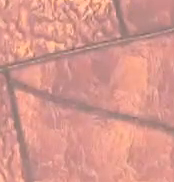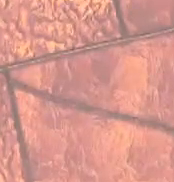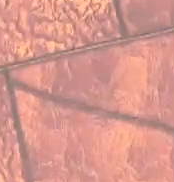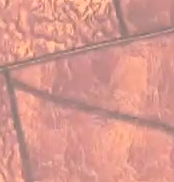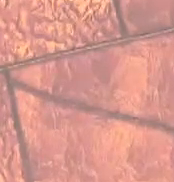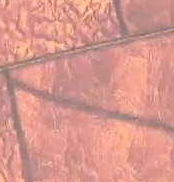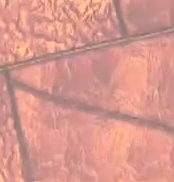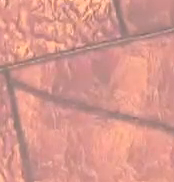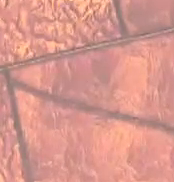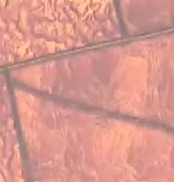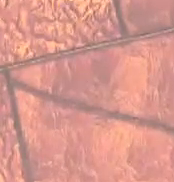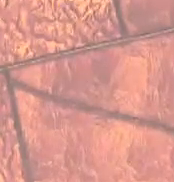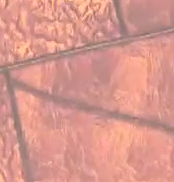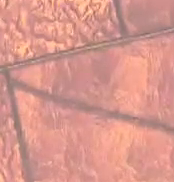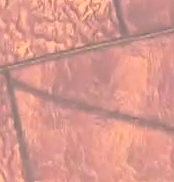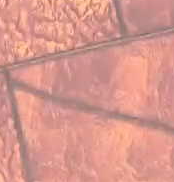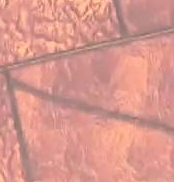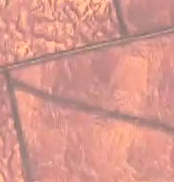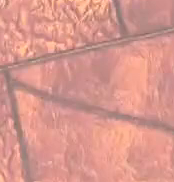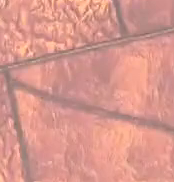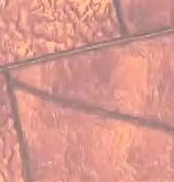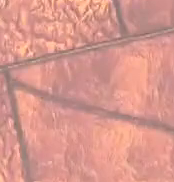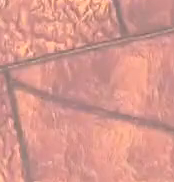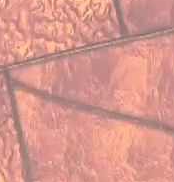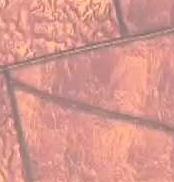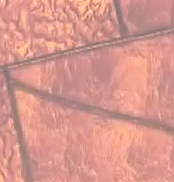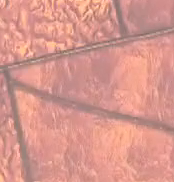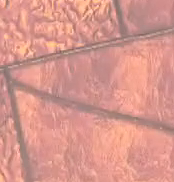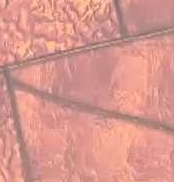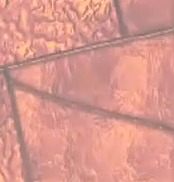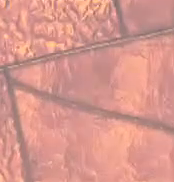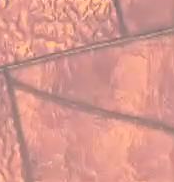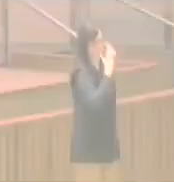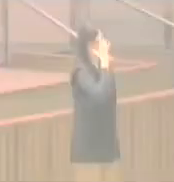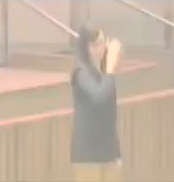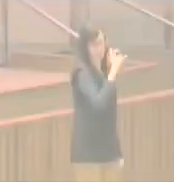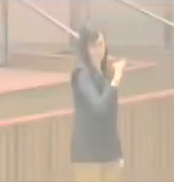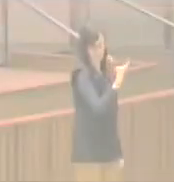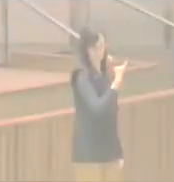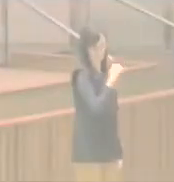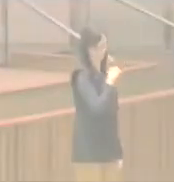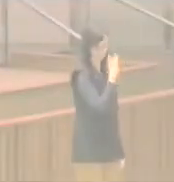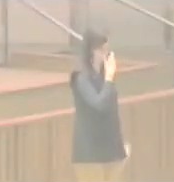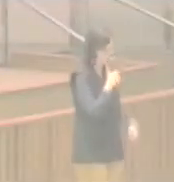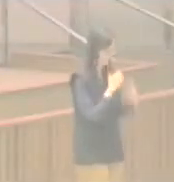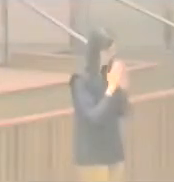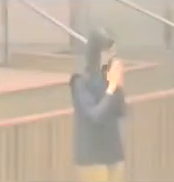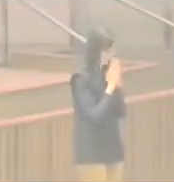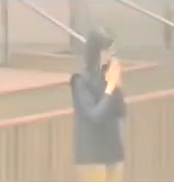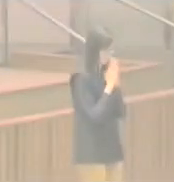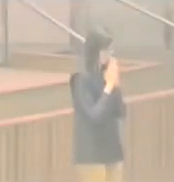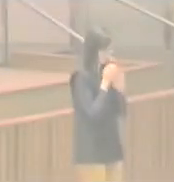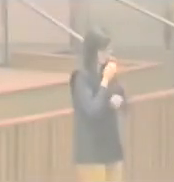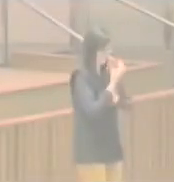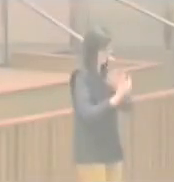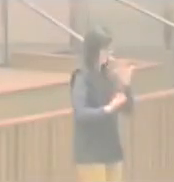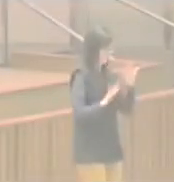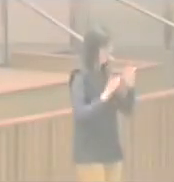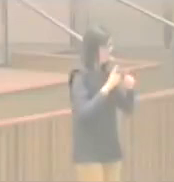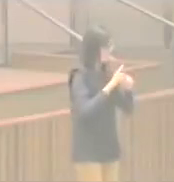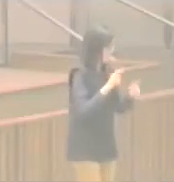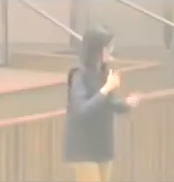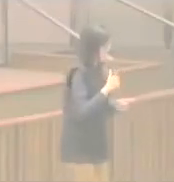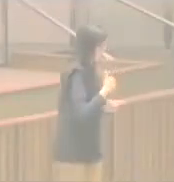Amém. Eu não sei se essa foi exatamente a oração de Manassés, mas quando eu